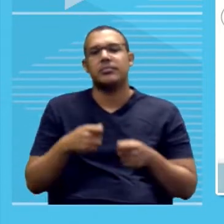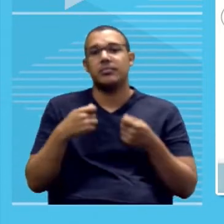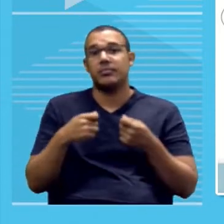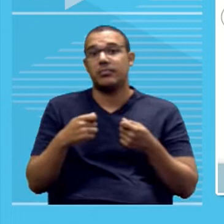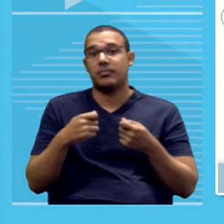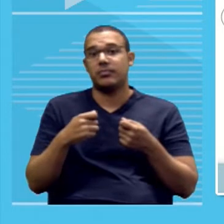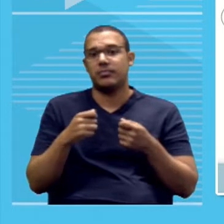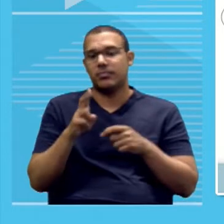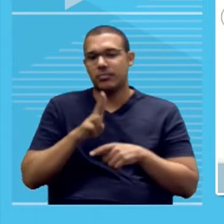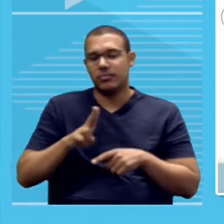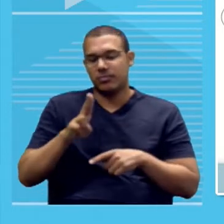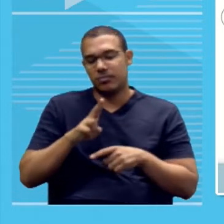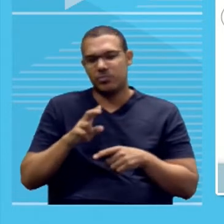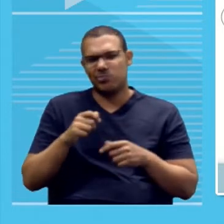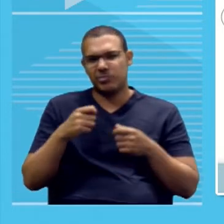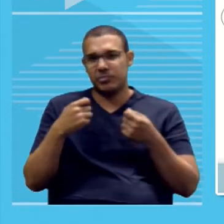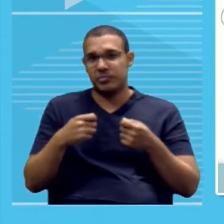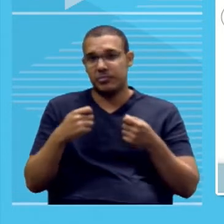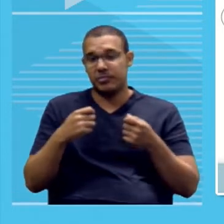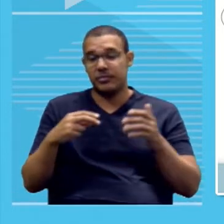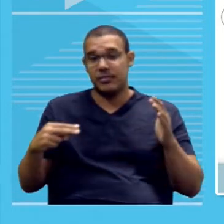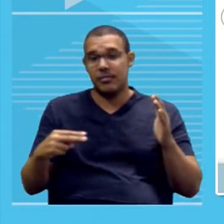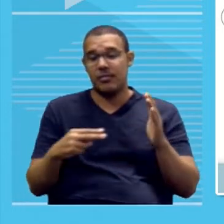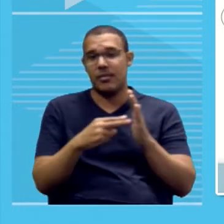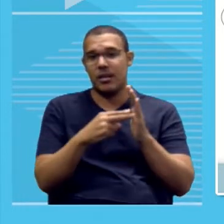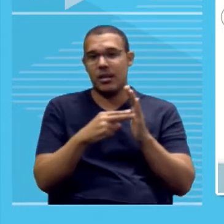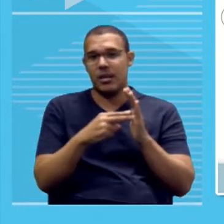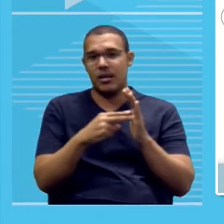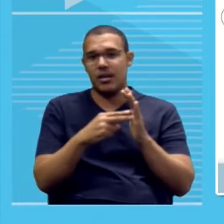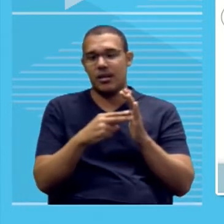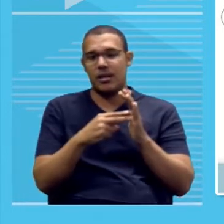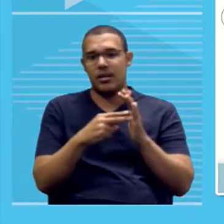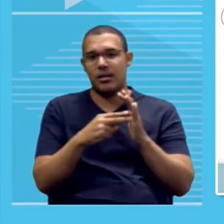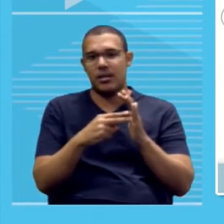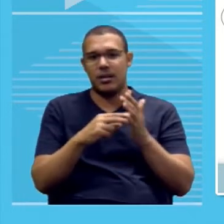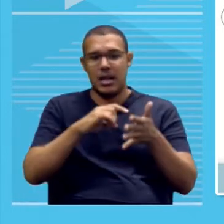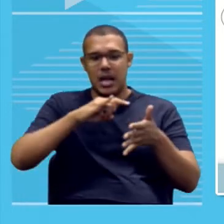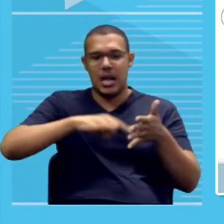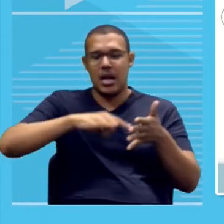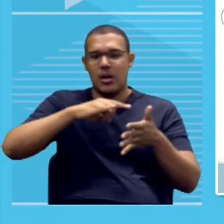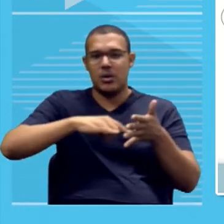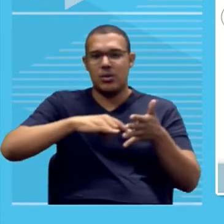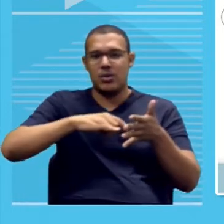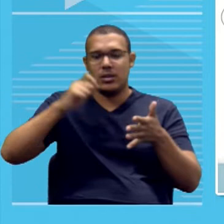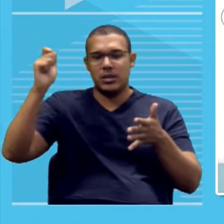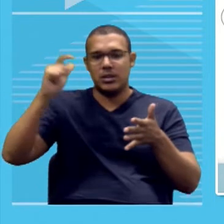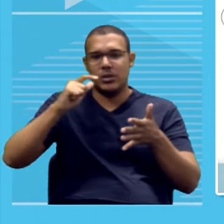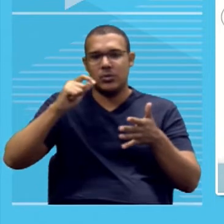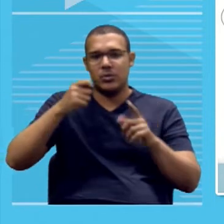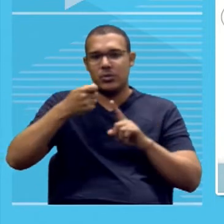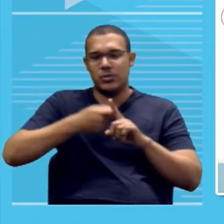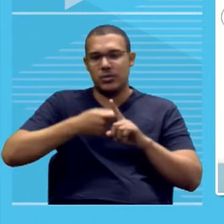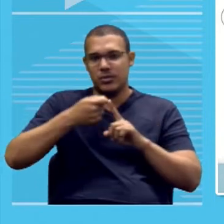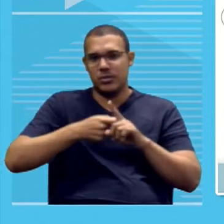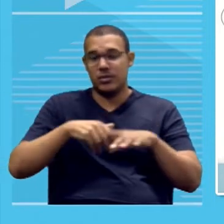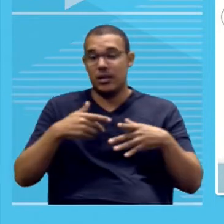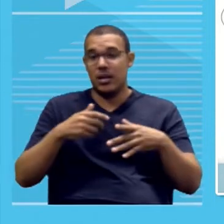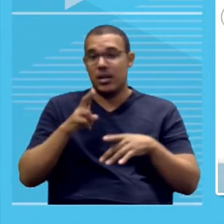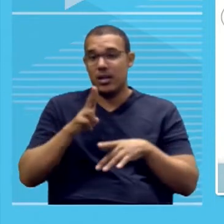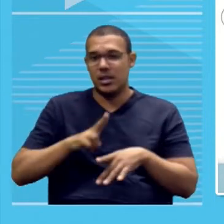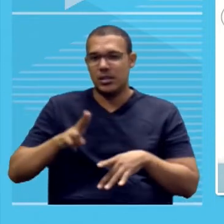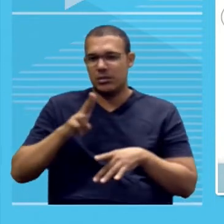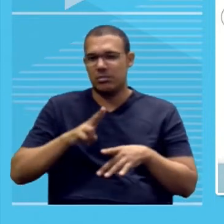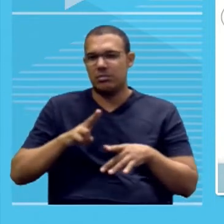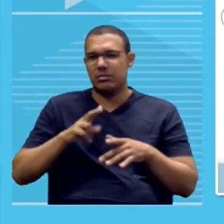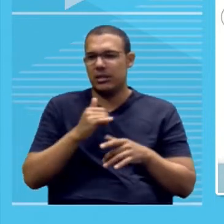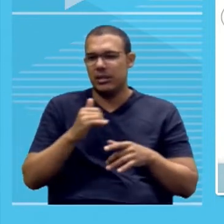para isso, ele tem que estar ligado diretamente à conta de luz no final do mês. Claro, a gente consome energia elétrica o dia